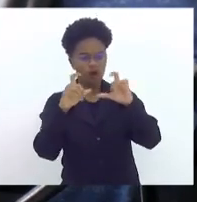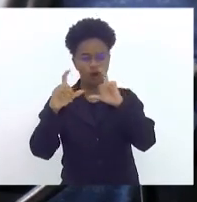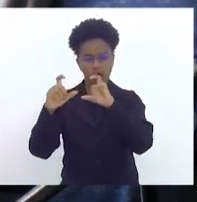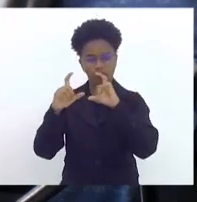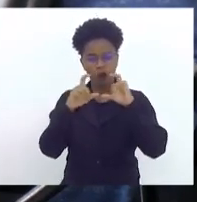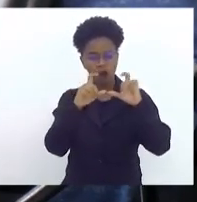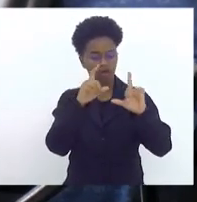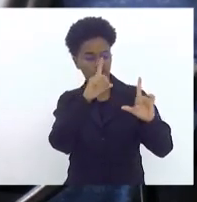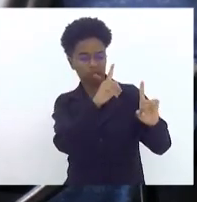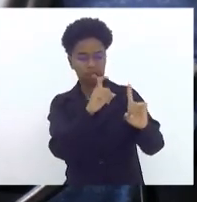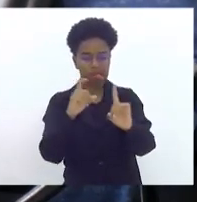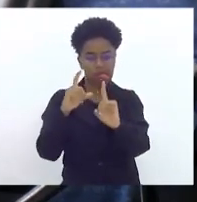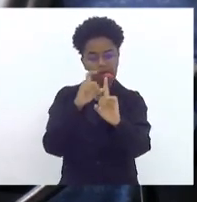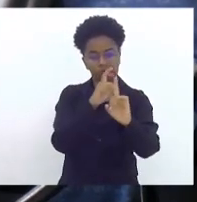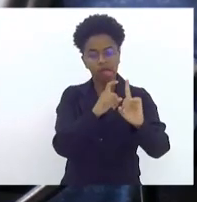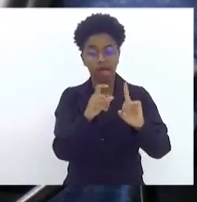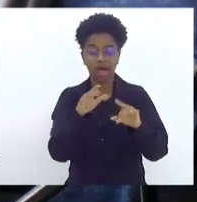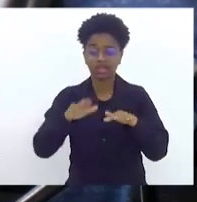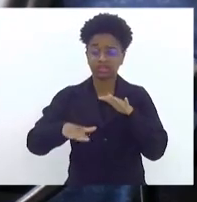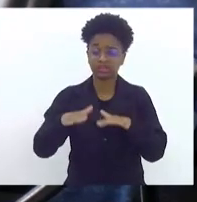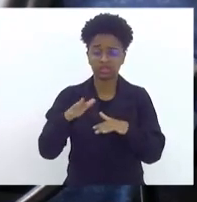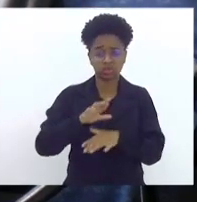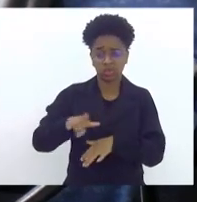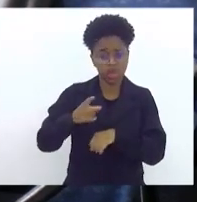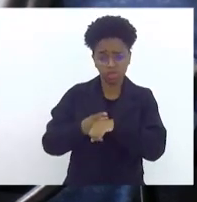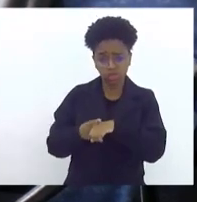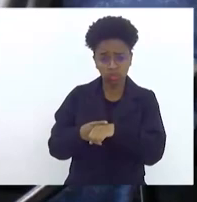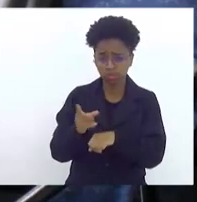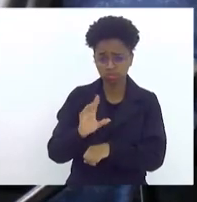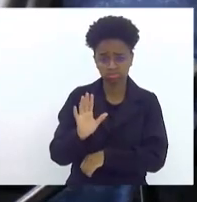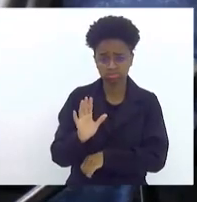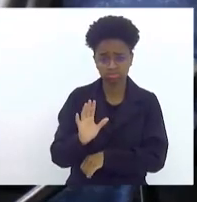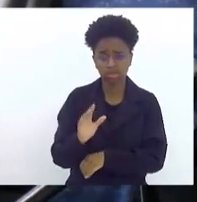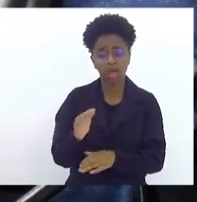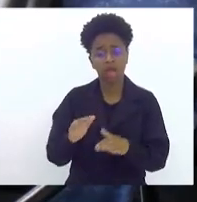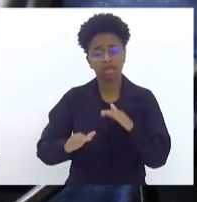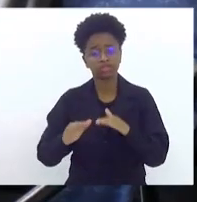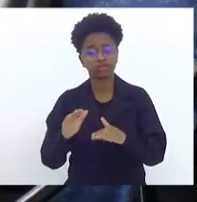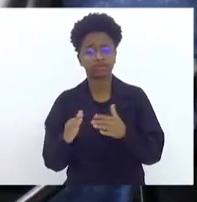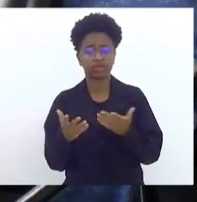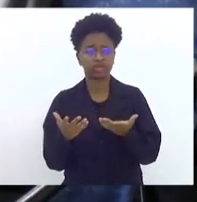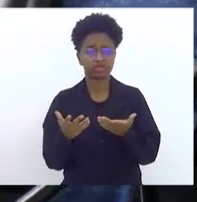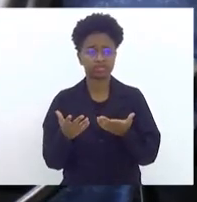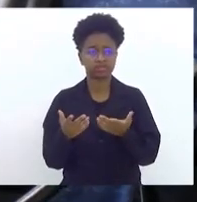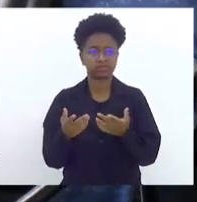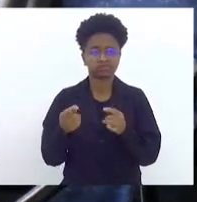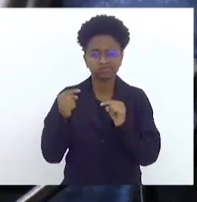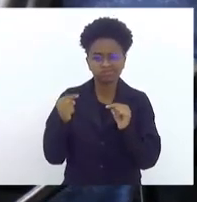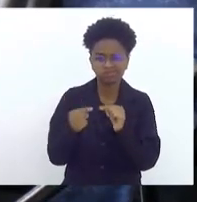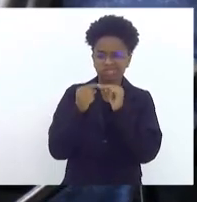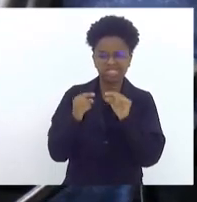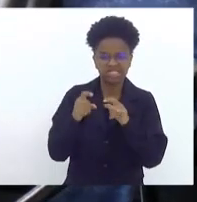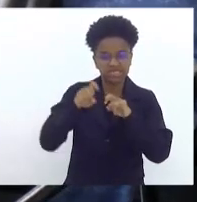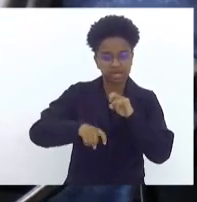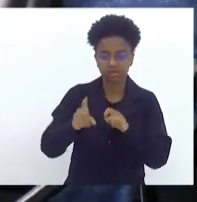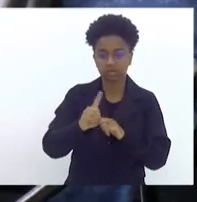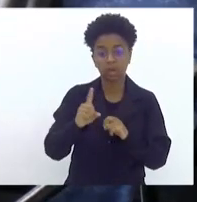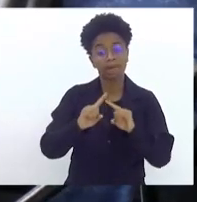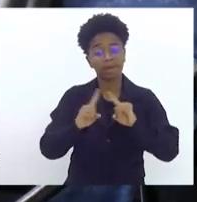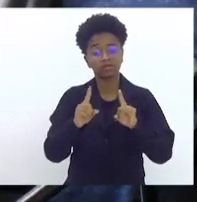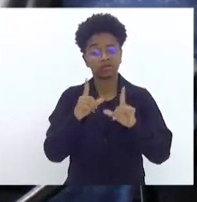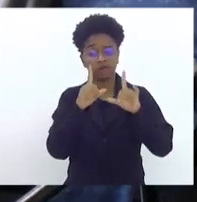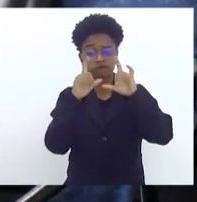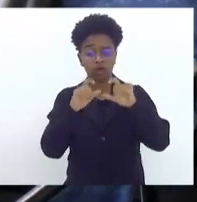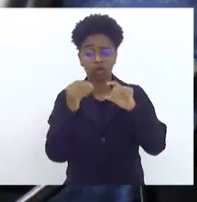que são delas nem sempre fotos de nudes nem sempre fotos sexuais mas uma foto dela coloca no